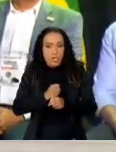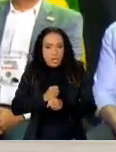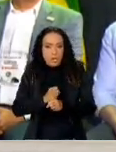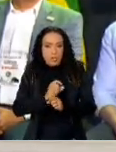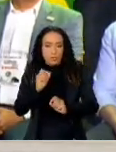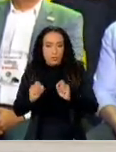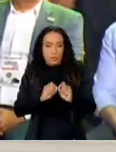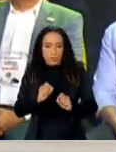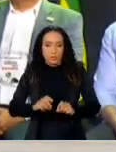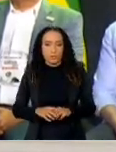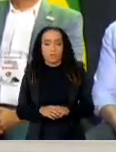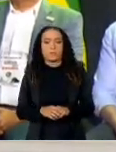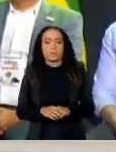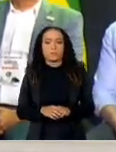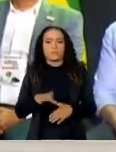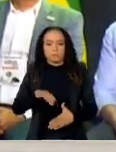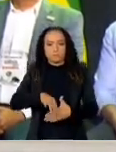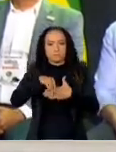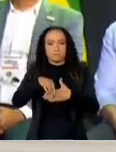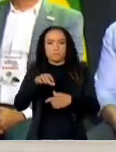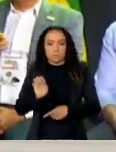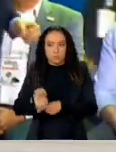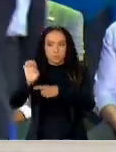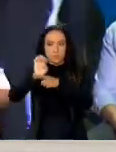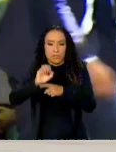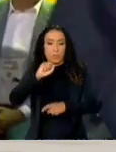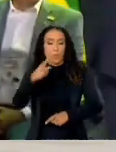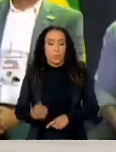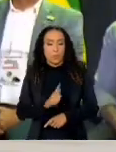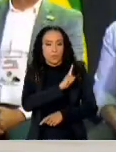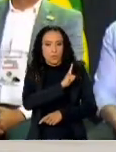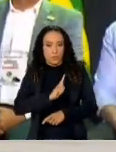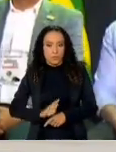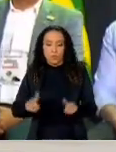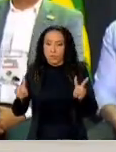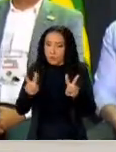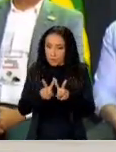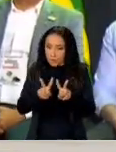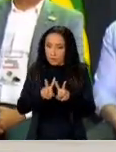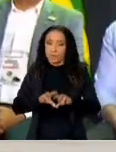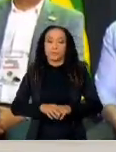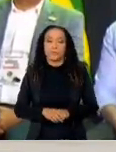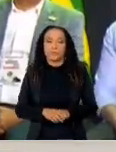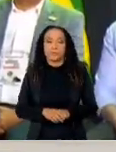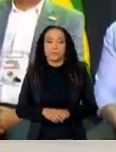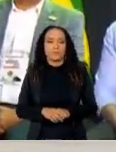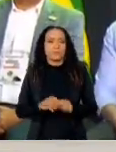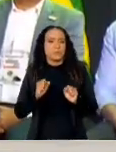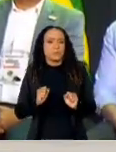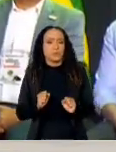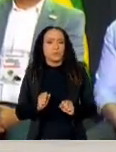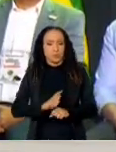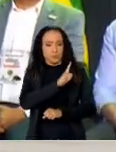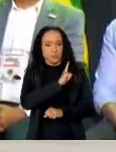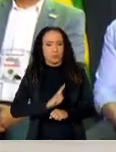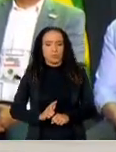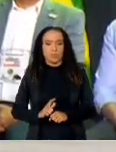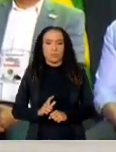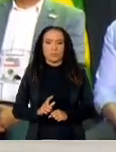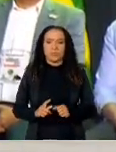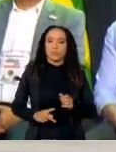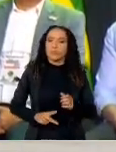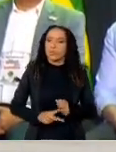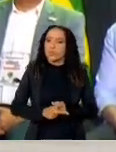do inimigo da federação. Eu vou soltar um trecho do discurso do governador do estado do Piauí, Rafael Fontelli, em uma das edições,